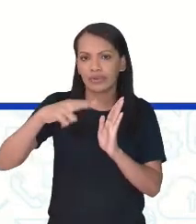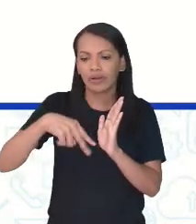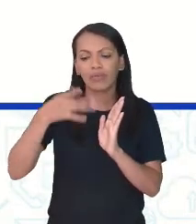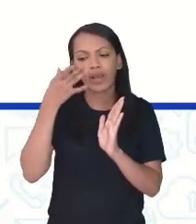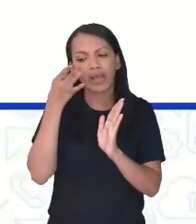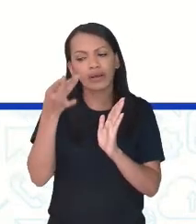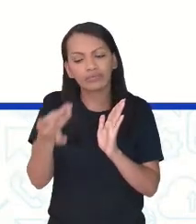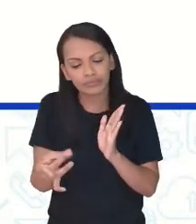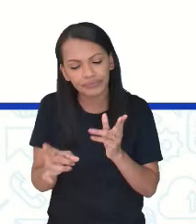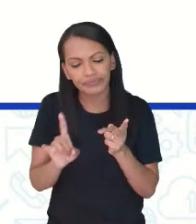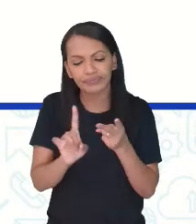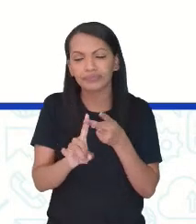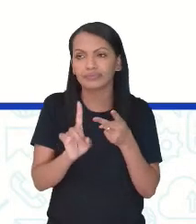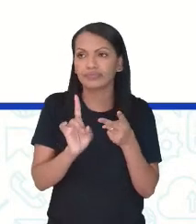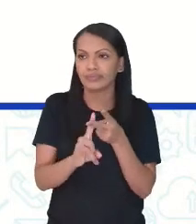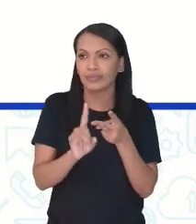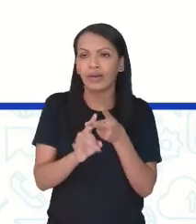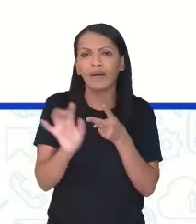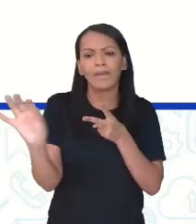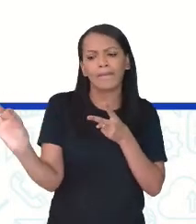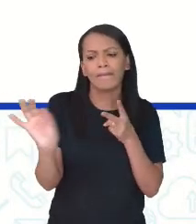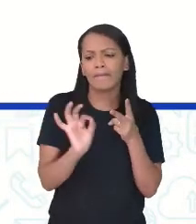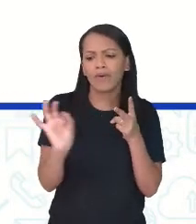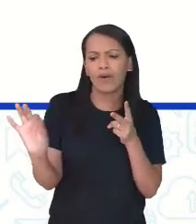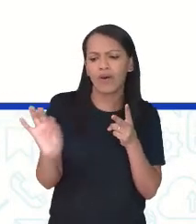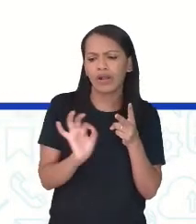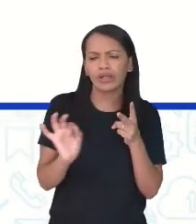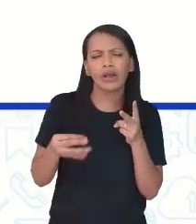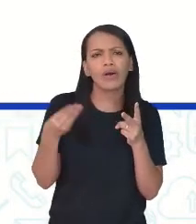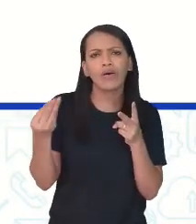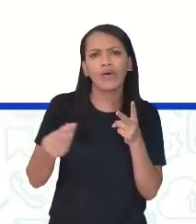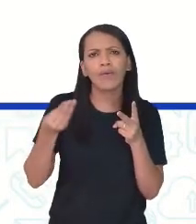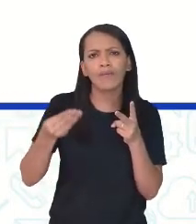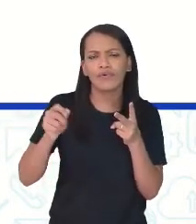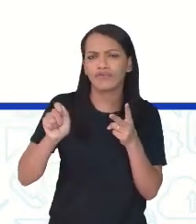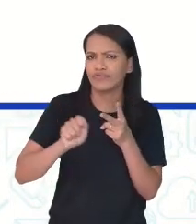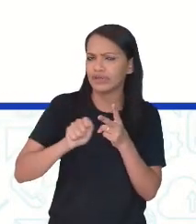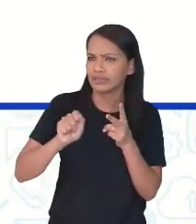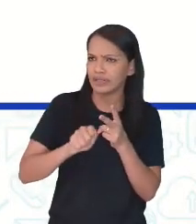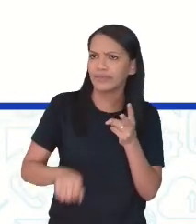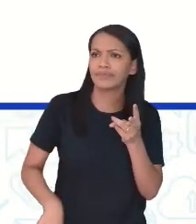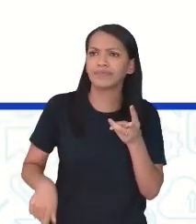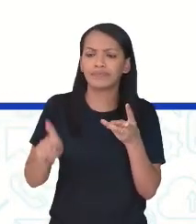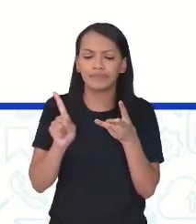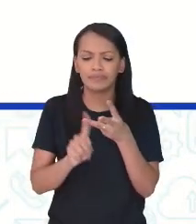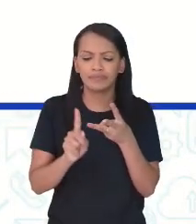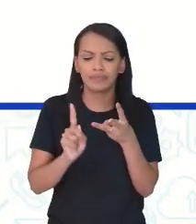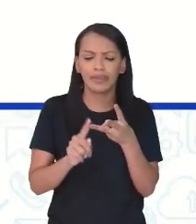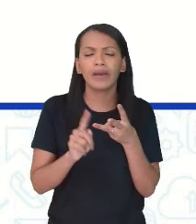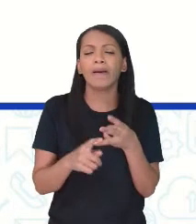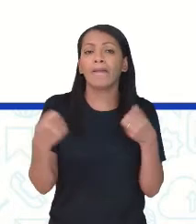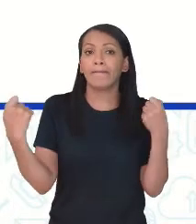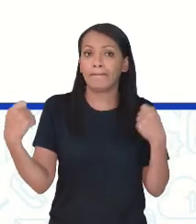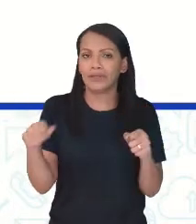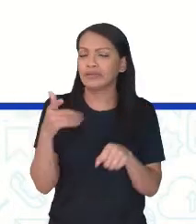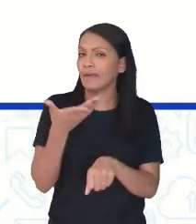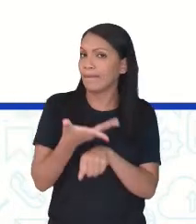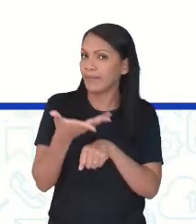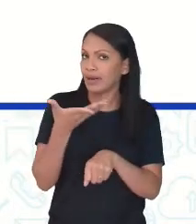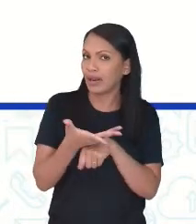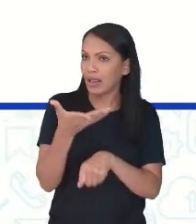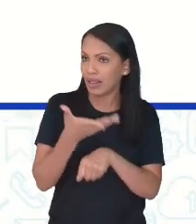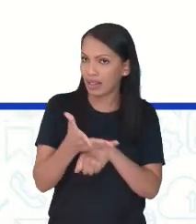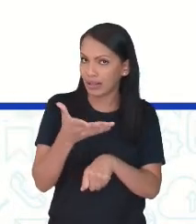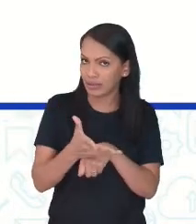precisa planejar a solução aí desse problema. Terceiro passo, você precisa